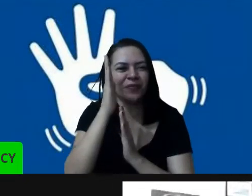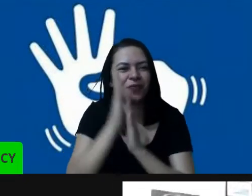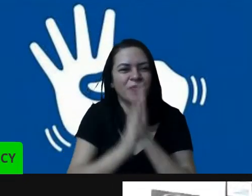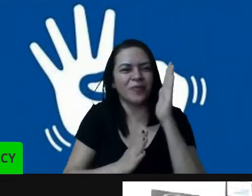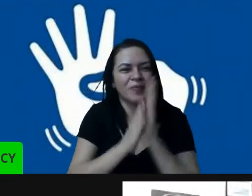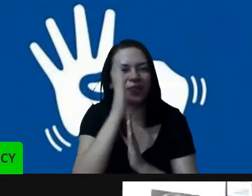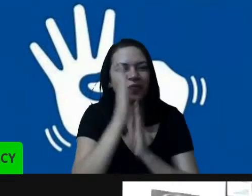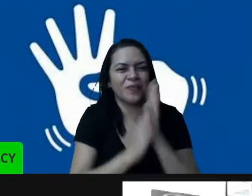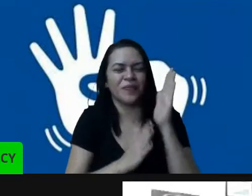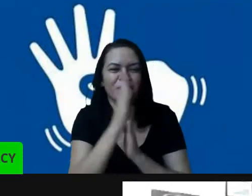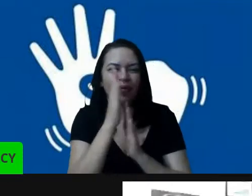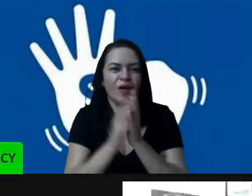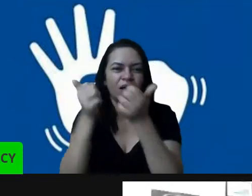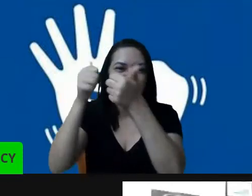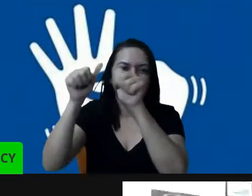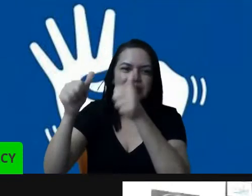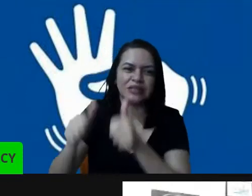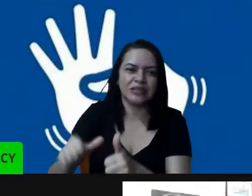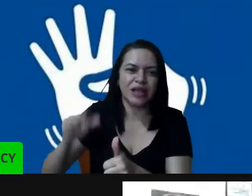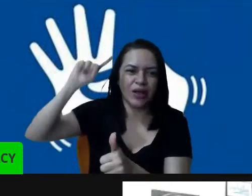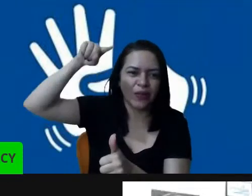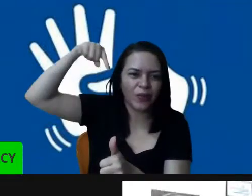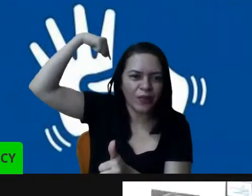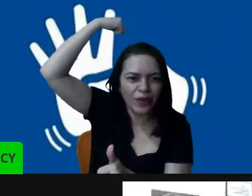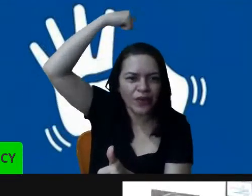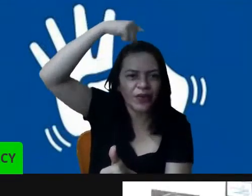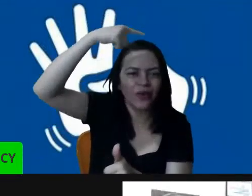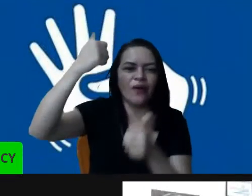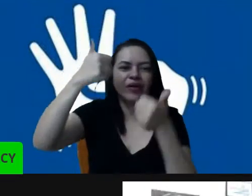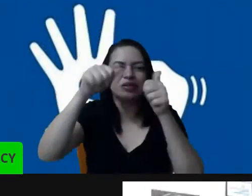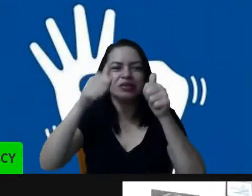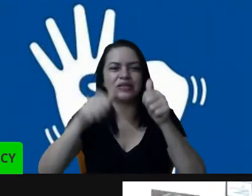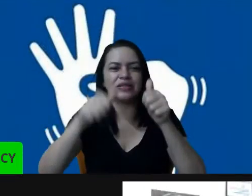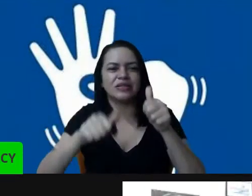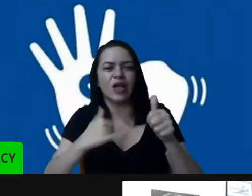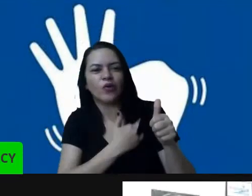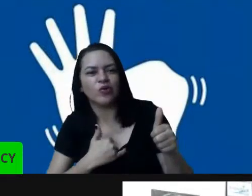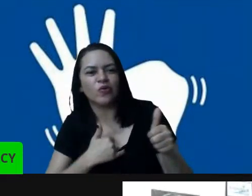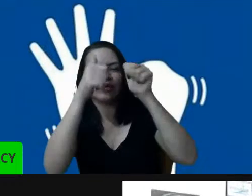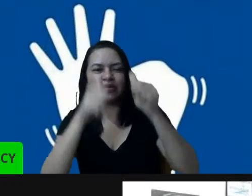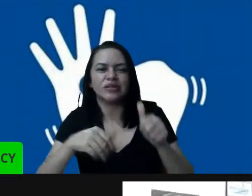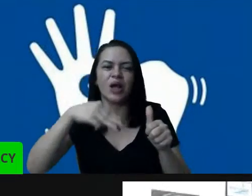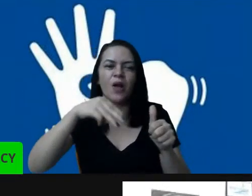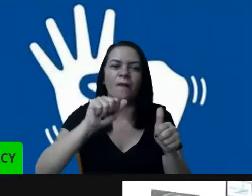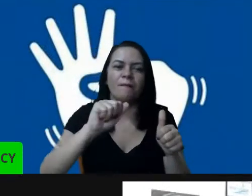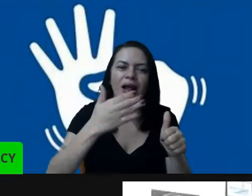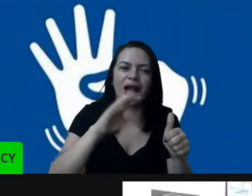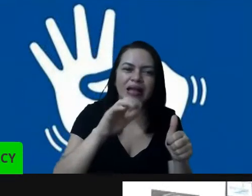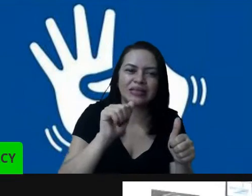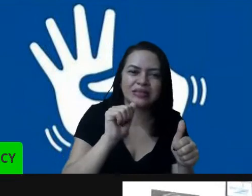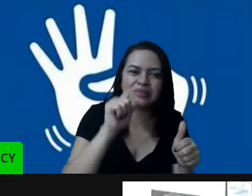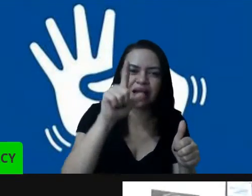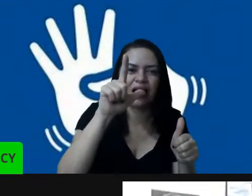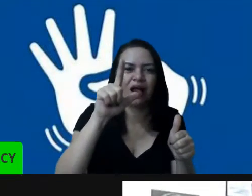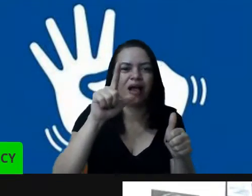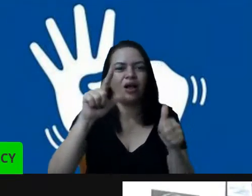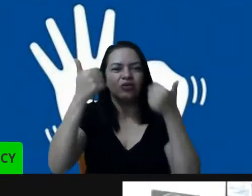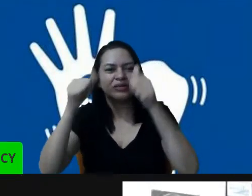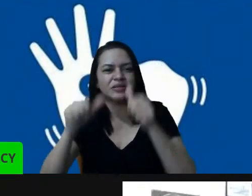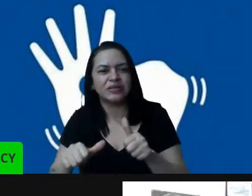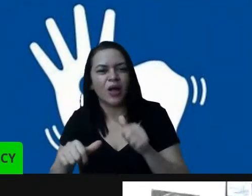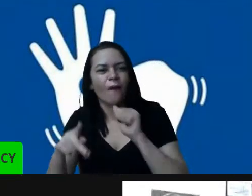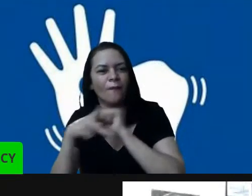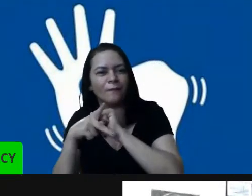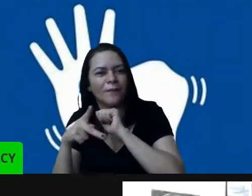santos, Santo Antônio, São João, São Marçal, São Pedro, e fazer uma prece para que esses santos